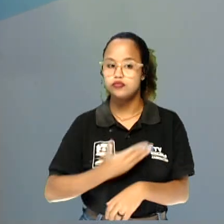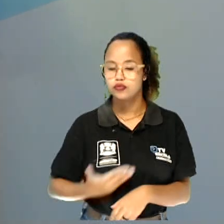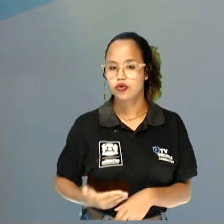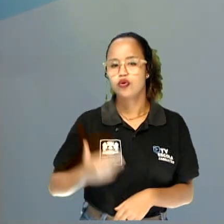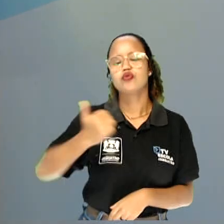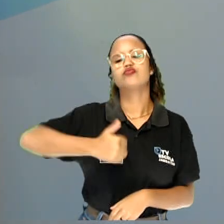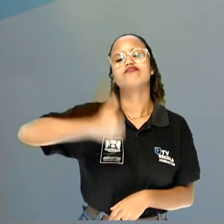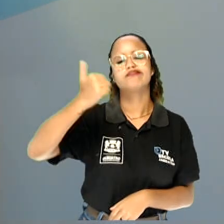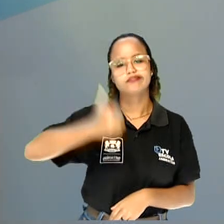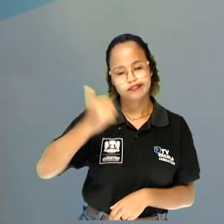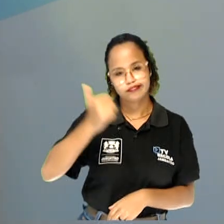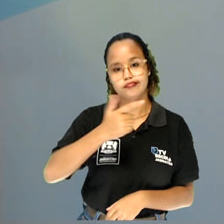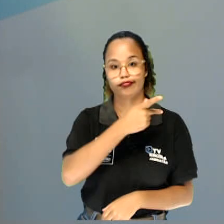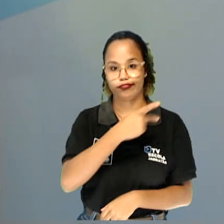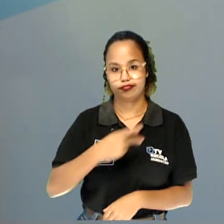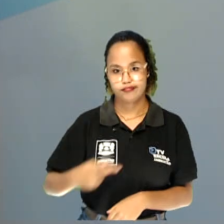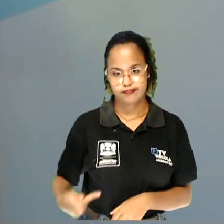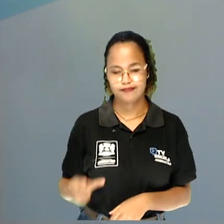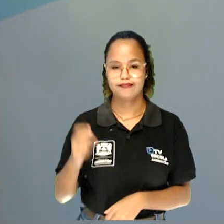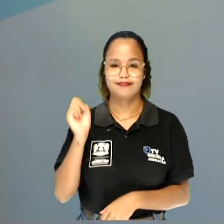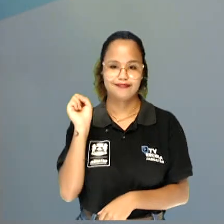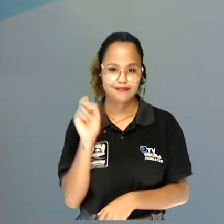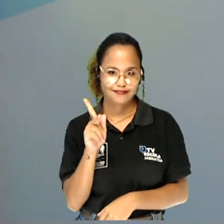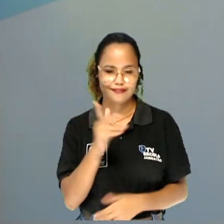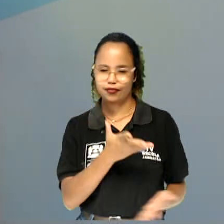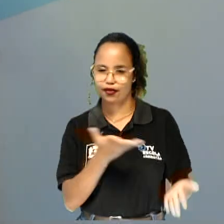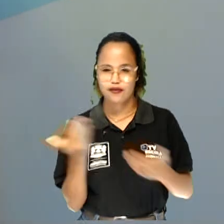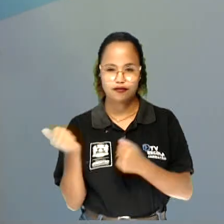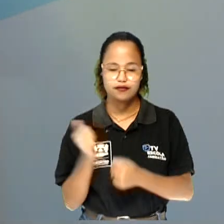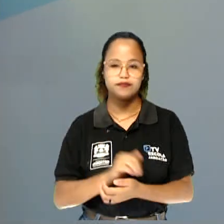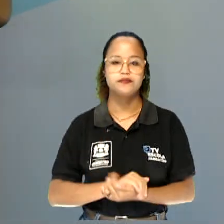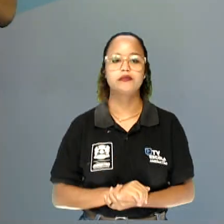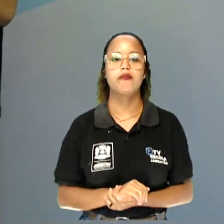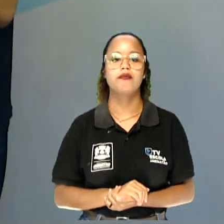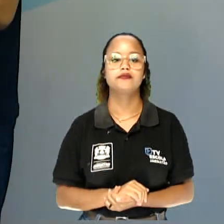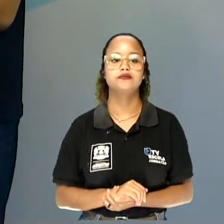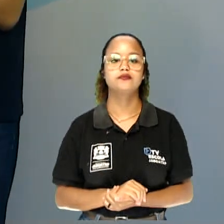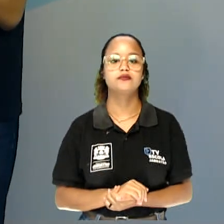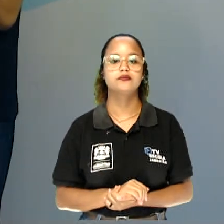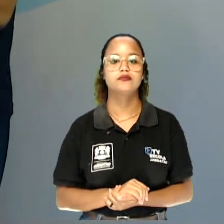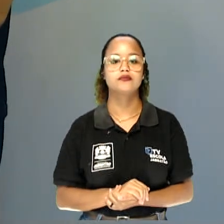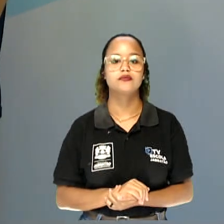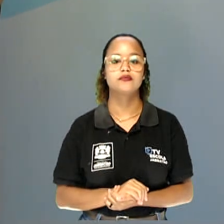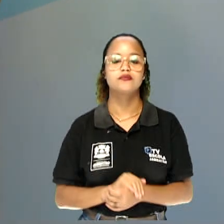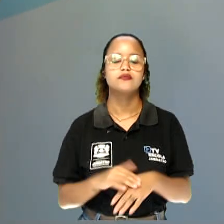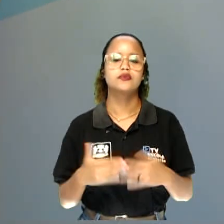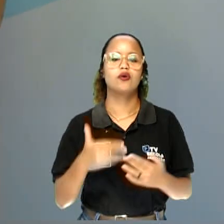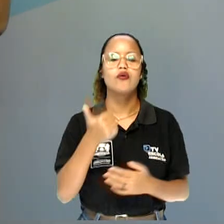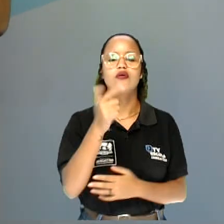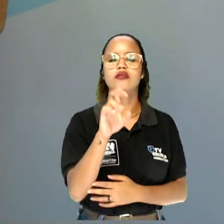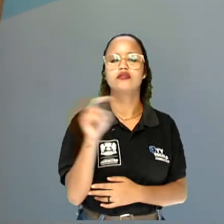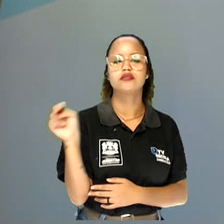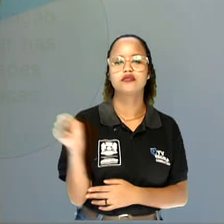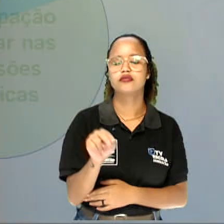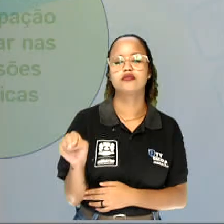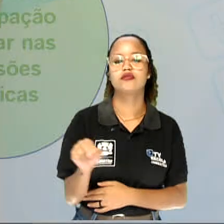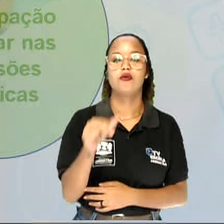os primeiros presidentes, ok? Vem comigo aqui para o slide, vamos lá, vê. Em 15 de novembro